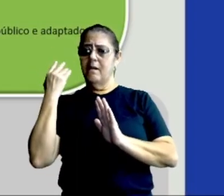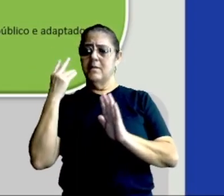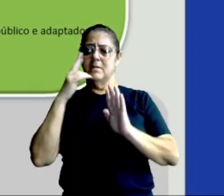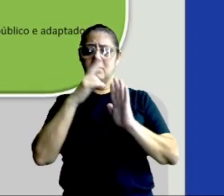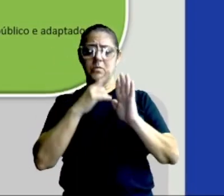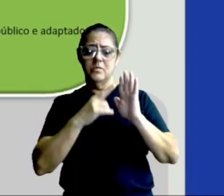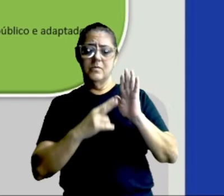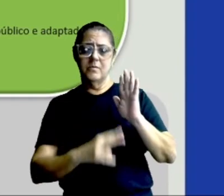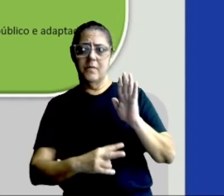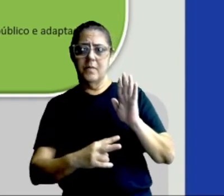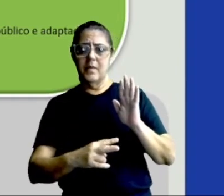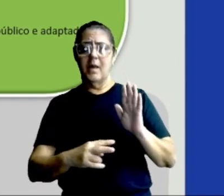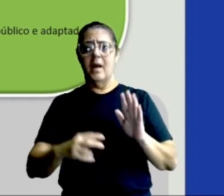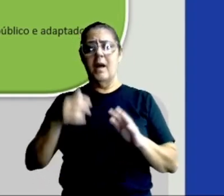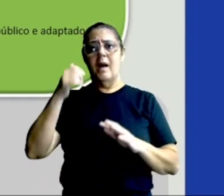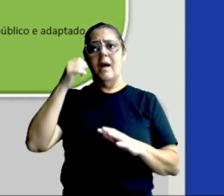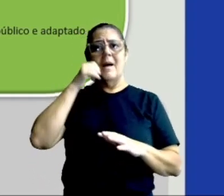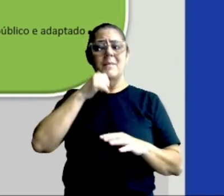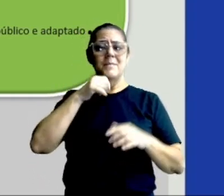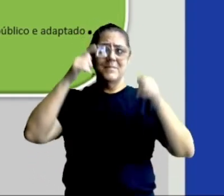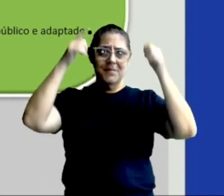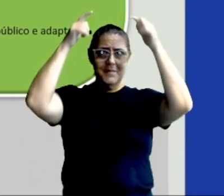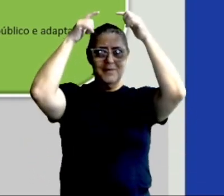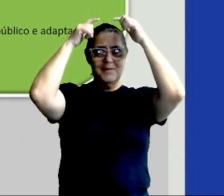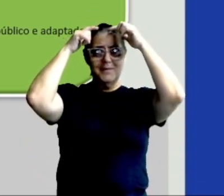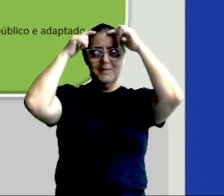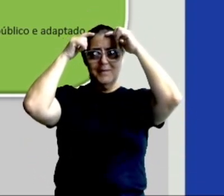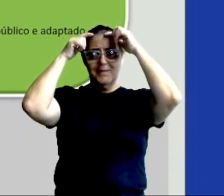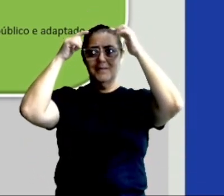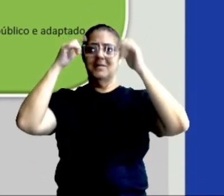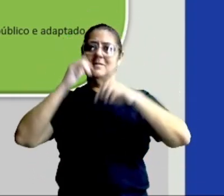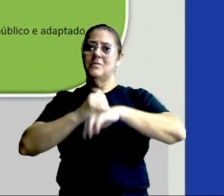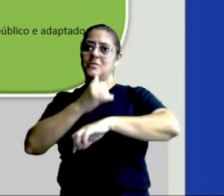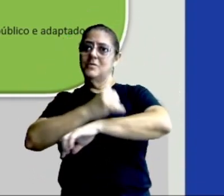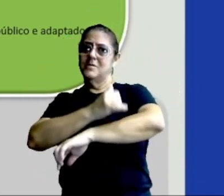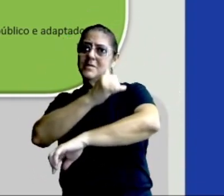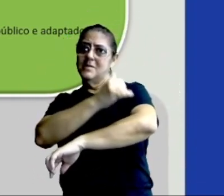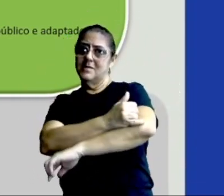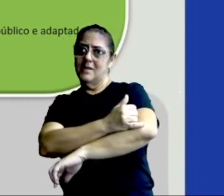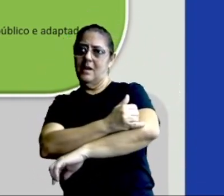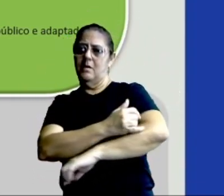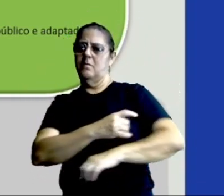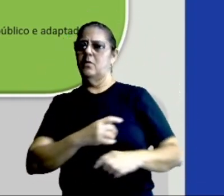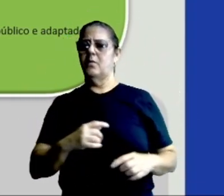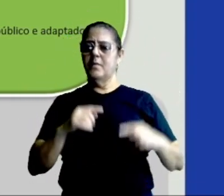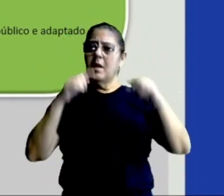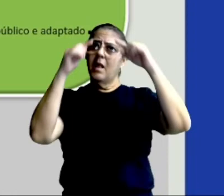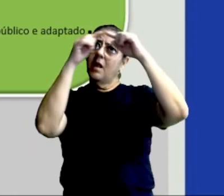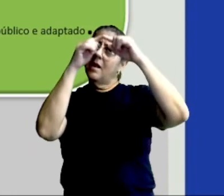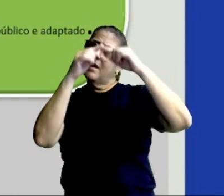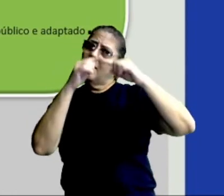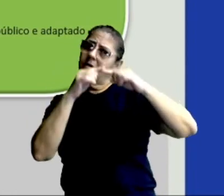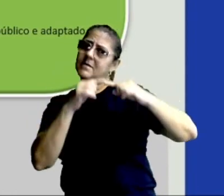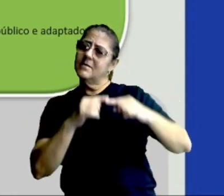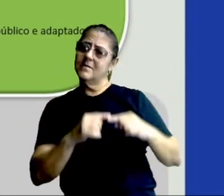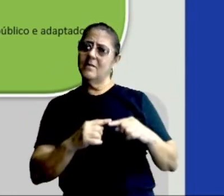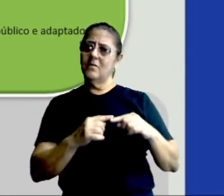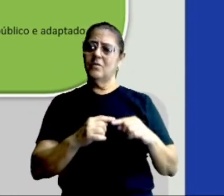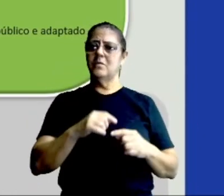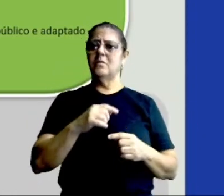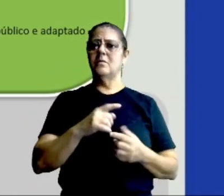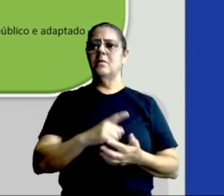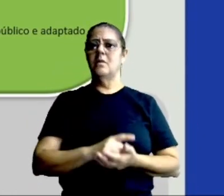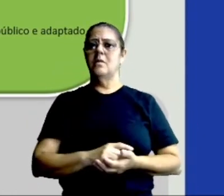no início que foi a Princesa e o Sapo vamos começar a fazendo aí ó uma ligação certo